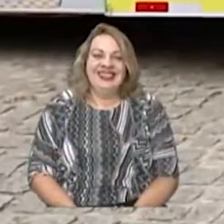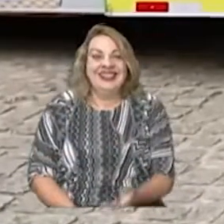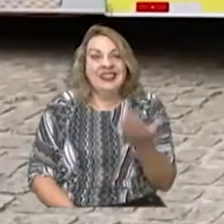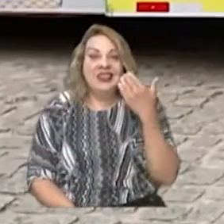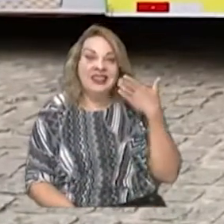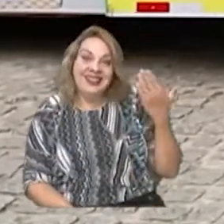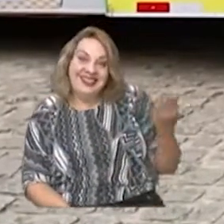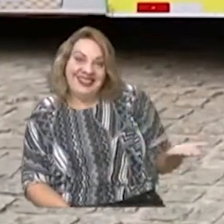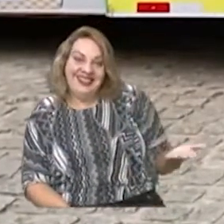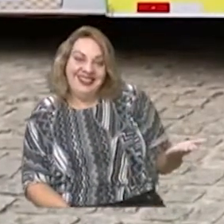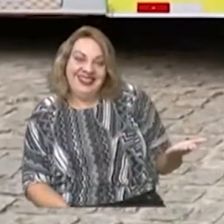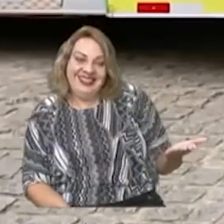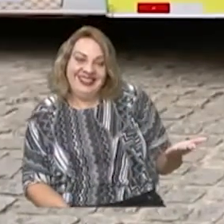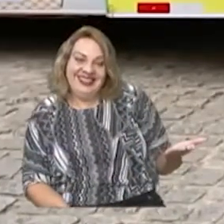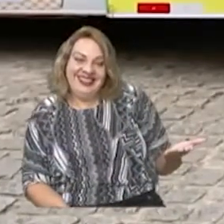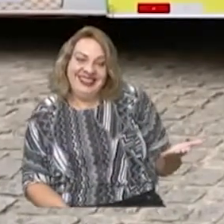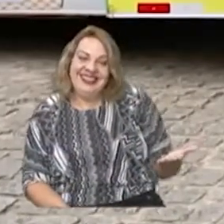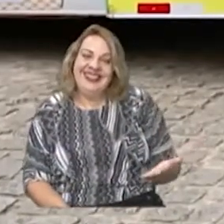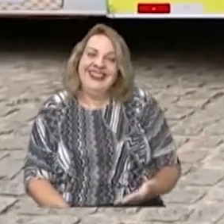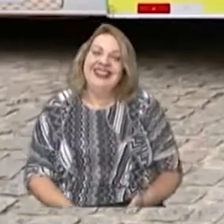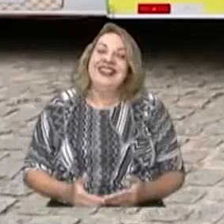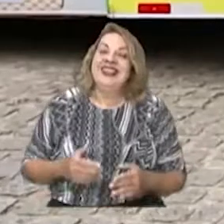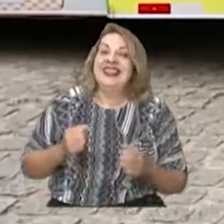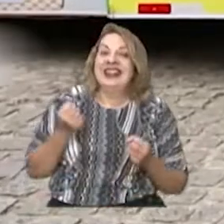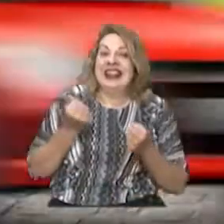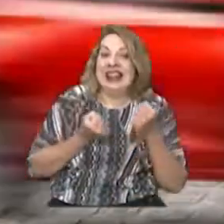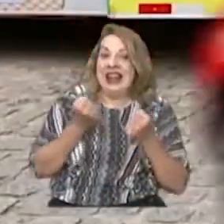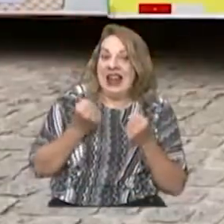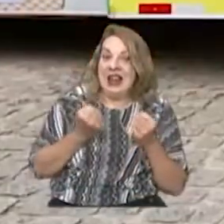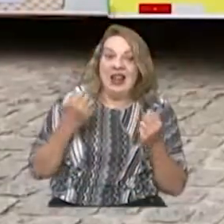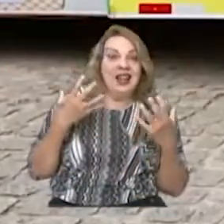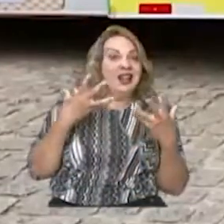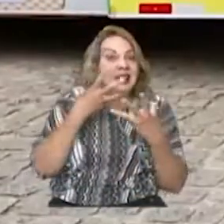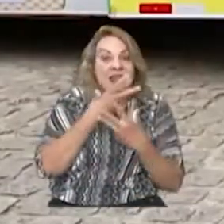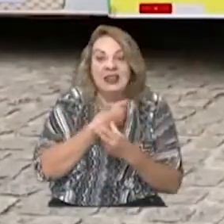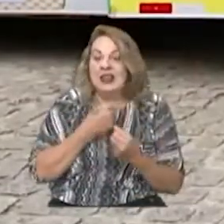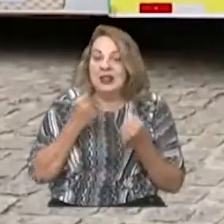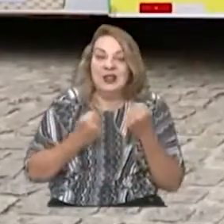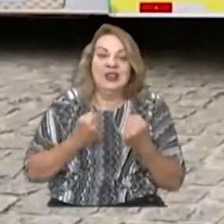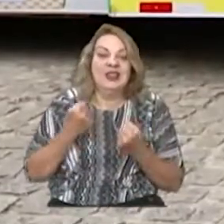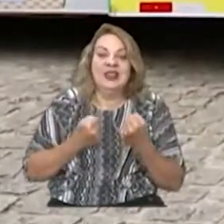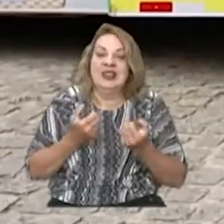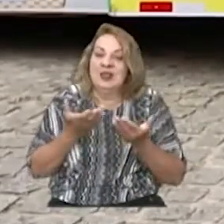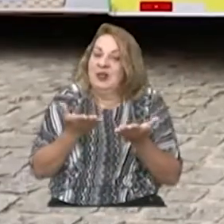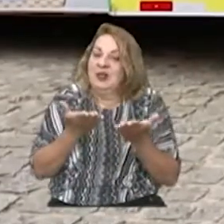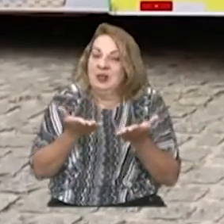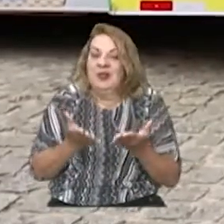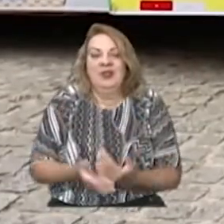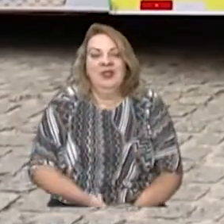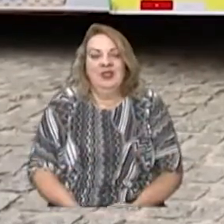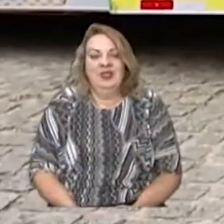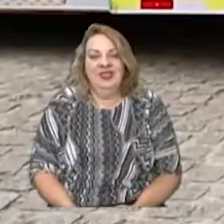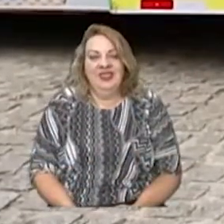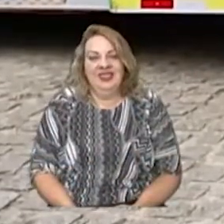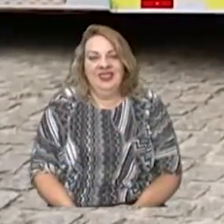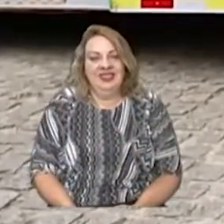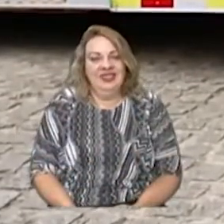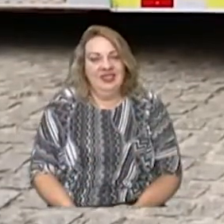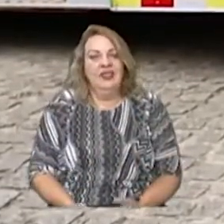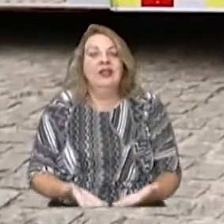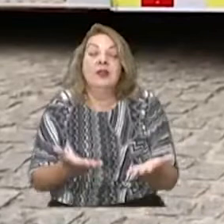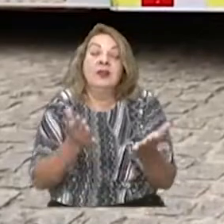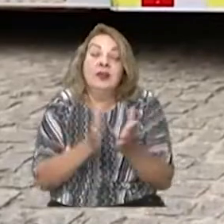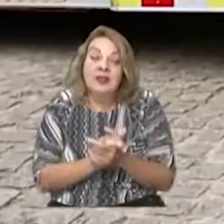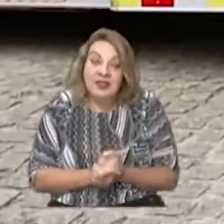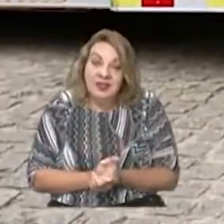o Francisco, ele colocou na garagem esse lindo Onix Hatch 0 quilômetro. Francisco, meu